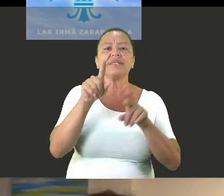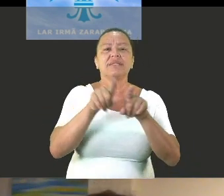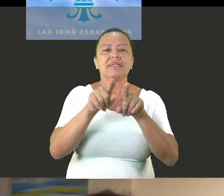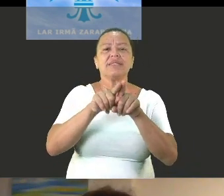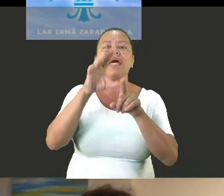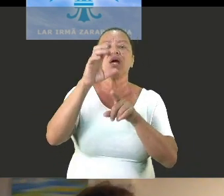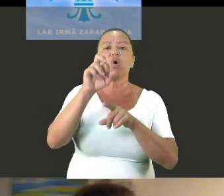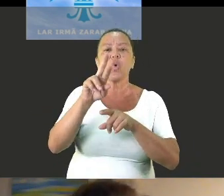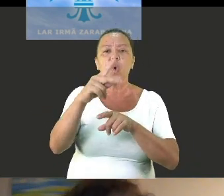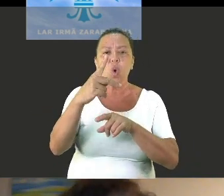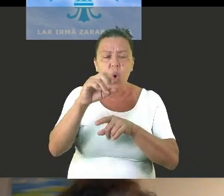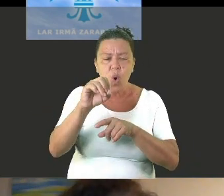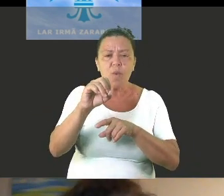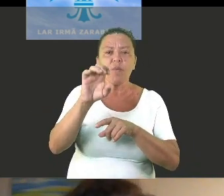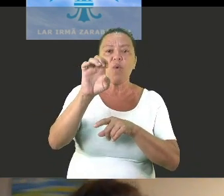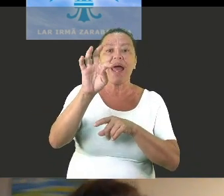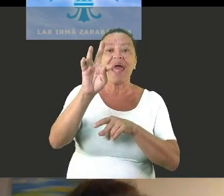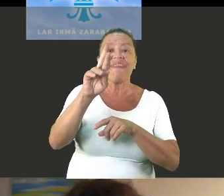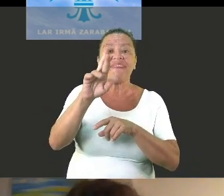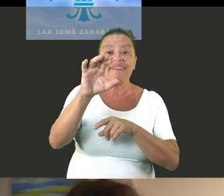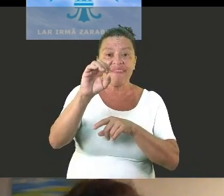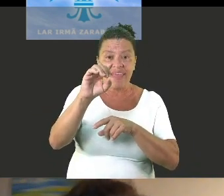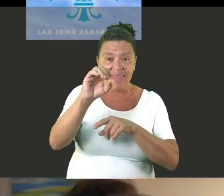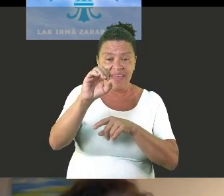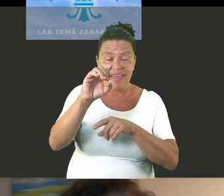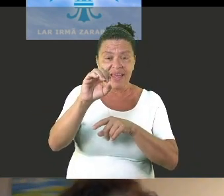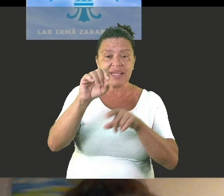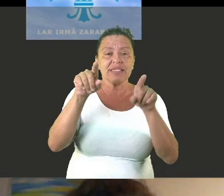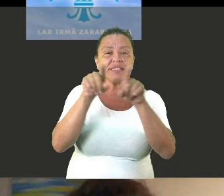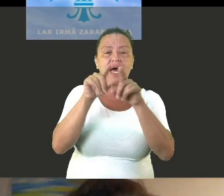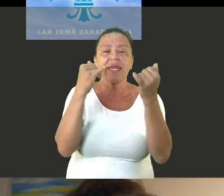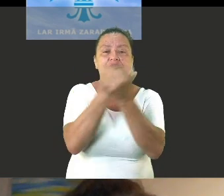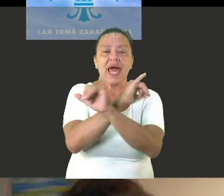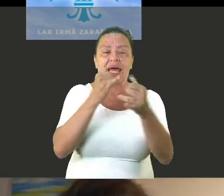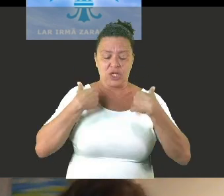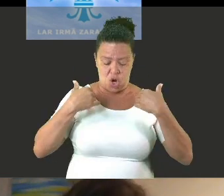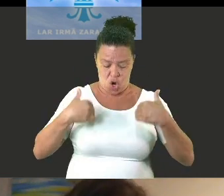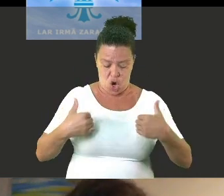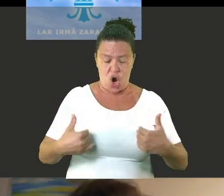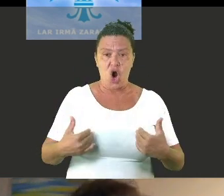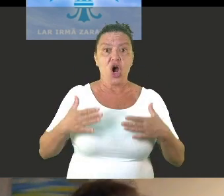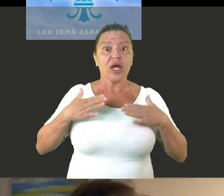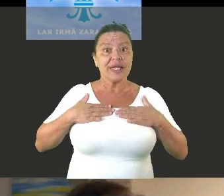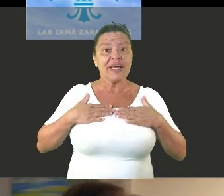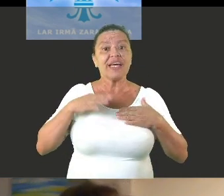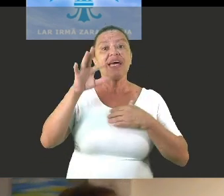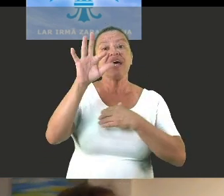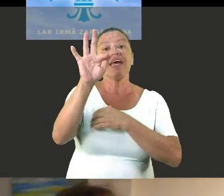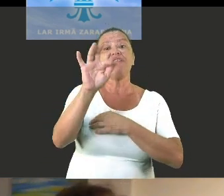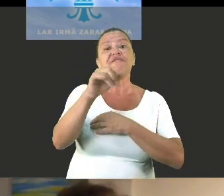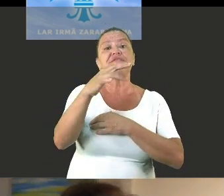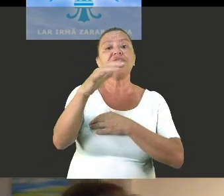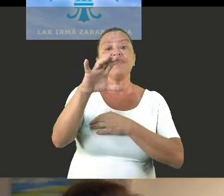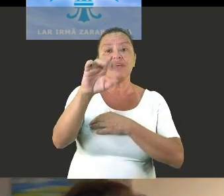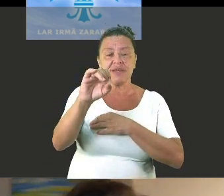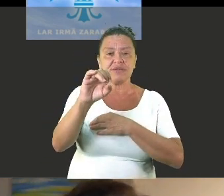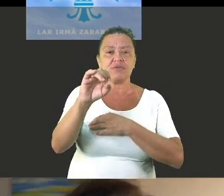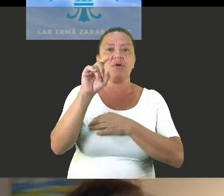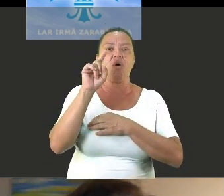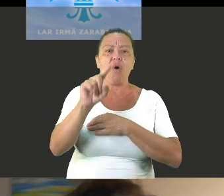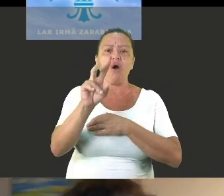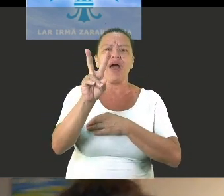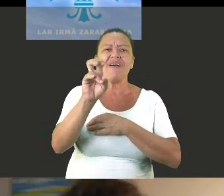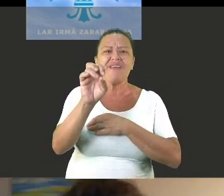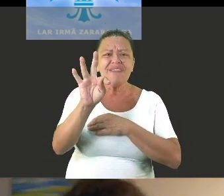nós falamos sobre a energia que permeia os nossos corpos físicos. Então, essa energia